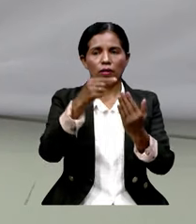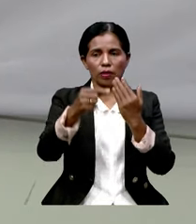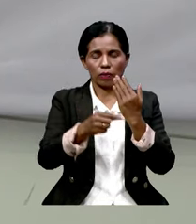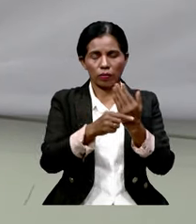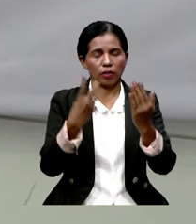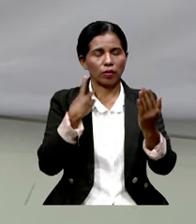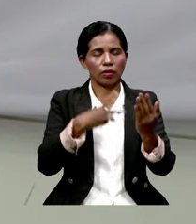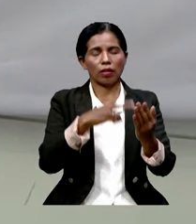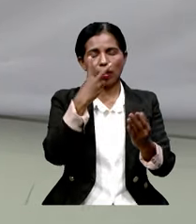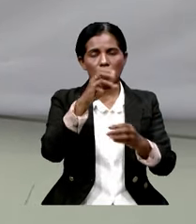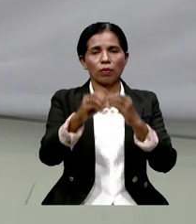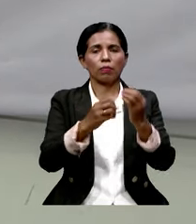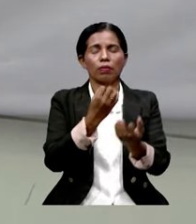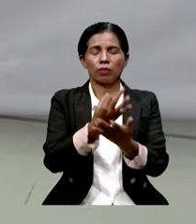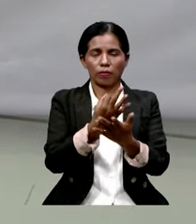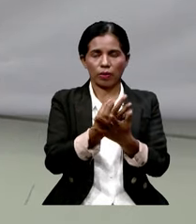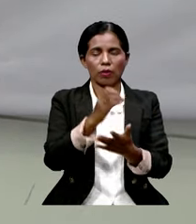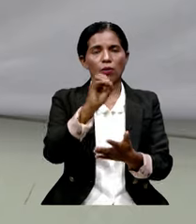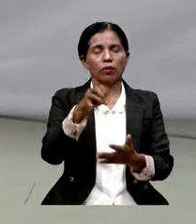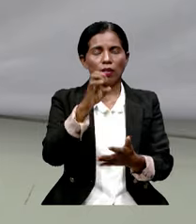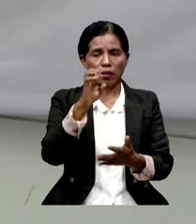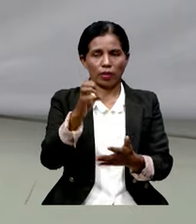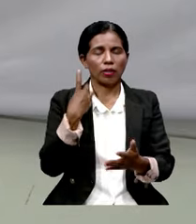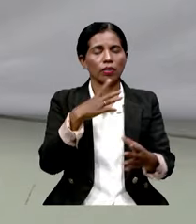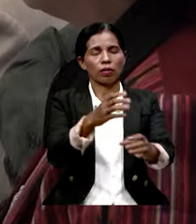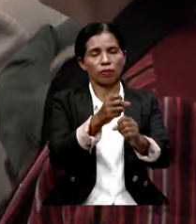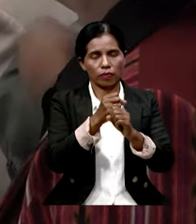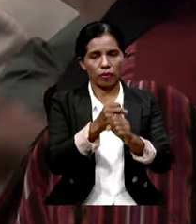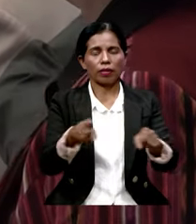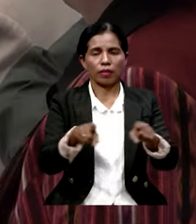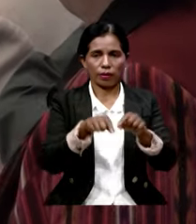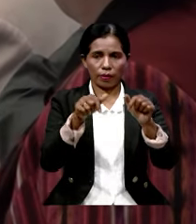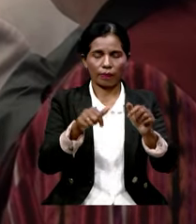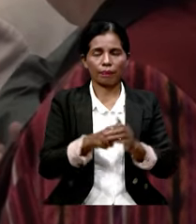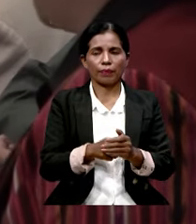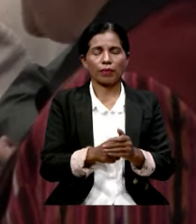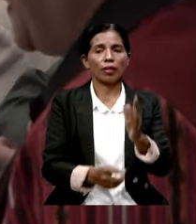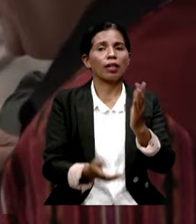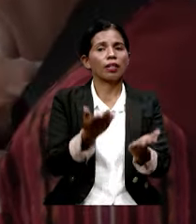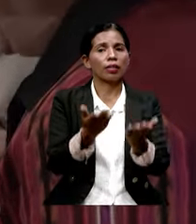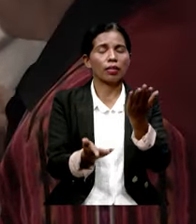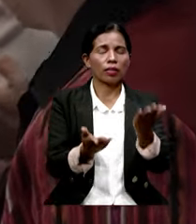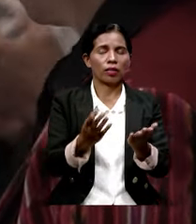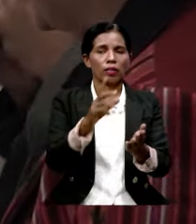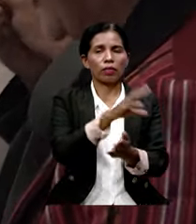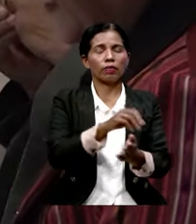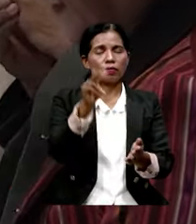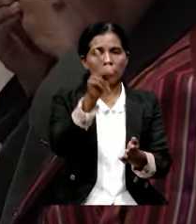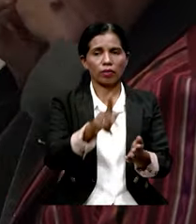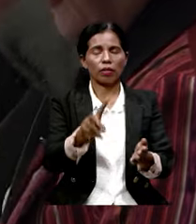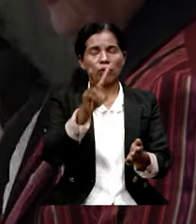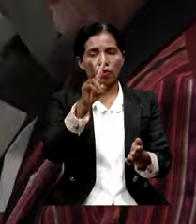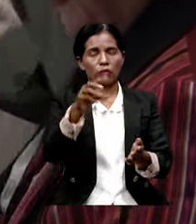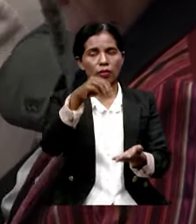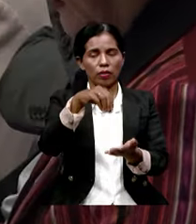revisão do orçamento. Mas eu tenho que ter um cenário de negócio. E o cenário teto fiscal rua na Behatur entre bilhão e